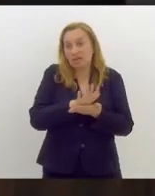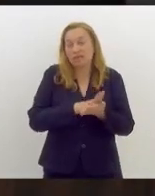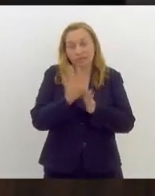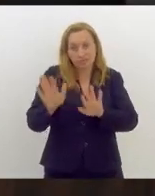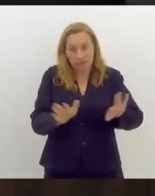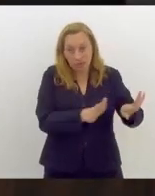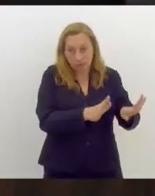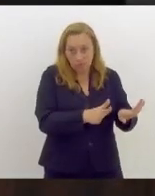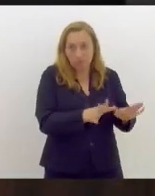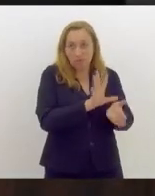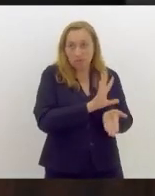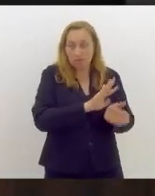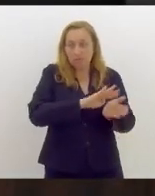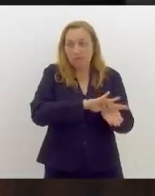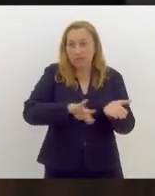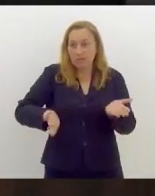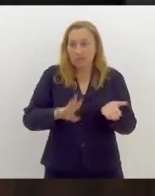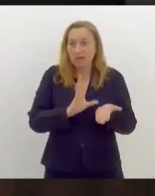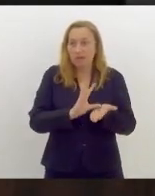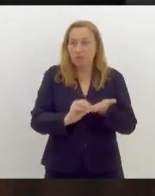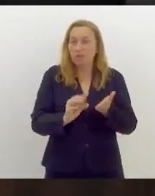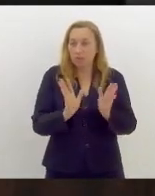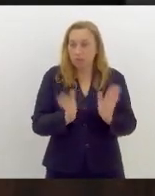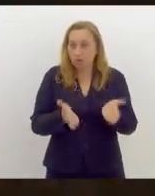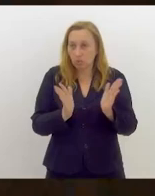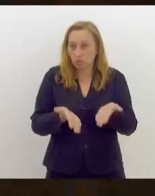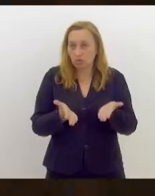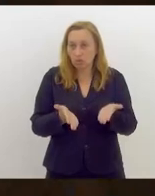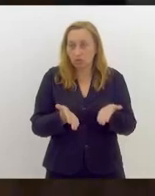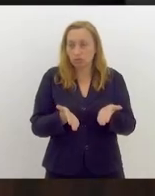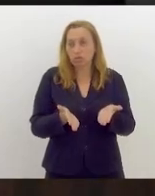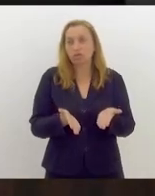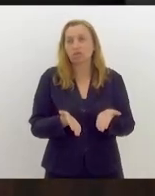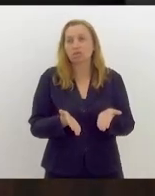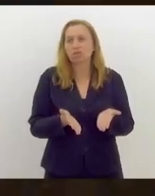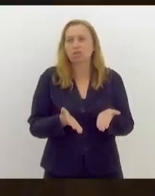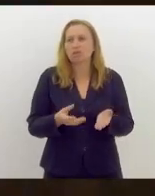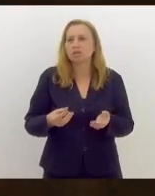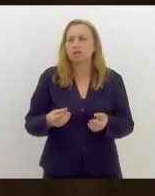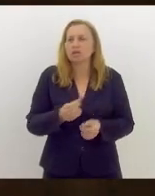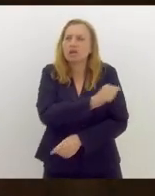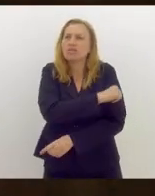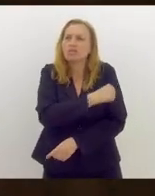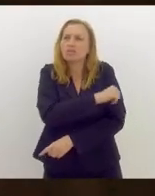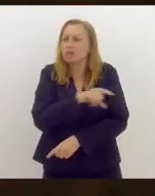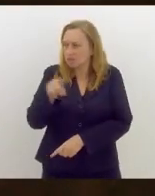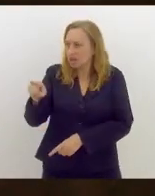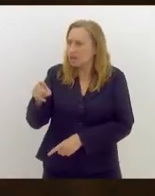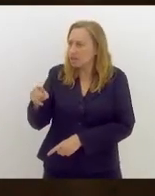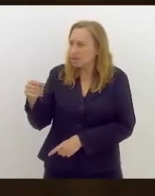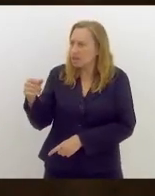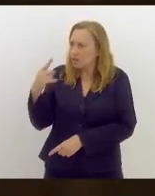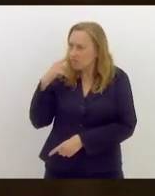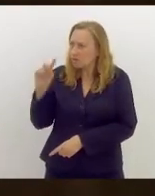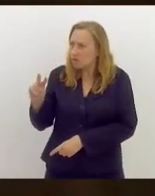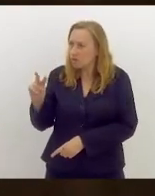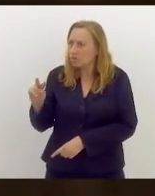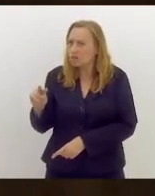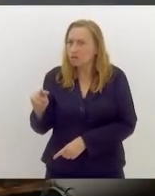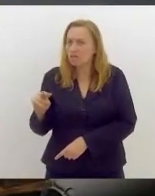sai da pauta hoje volta na semana e a gente A enfermeira tá aí ela falou comigo